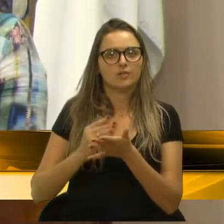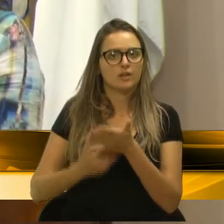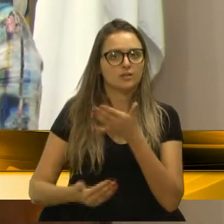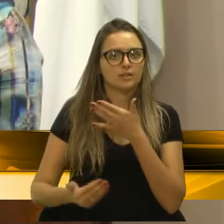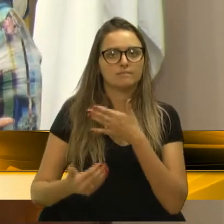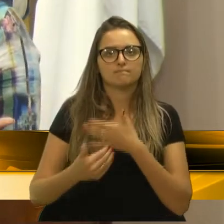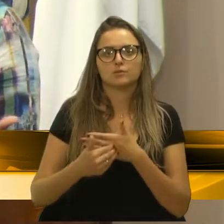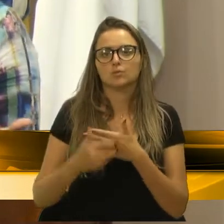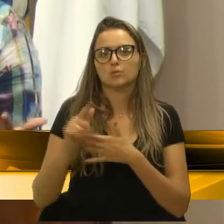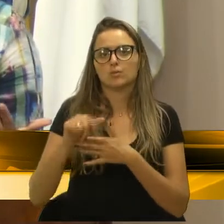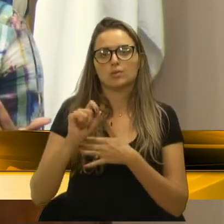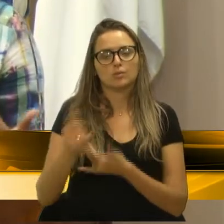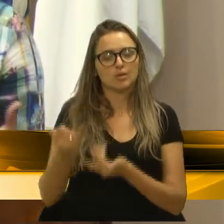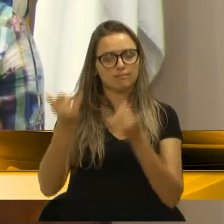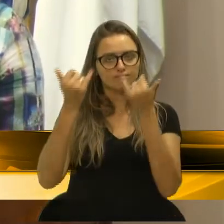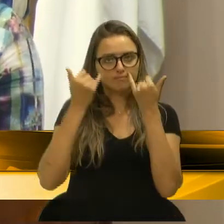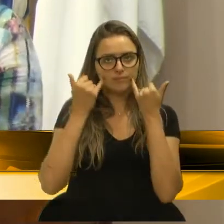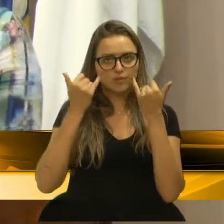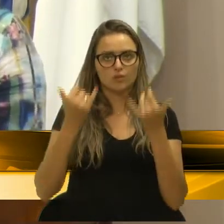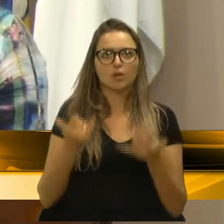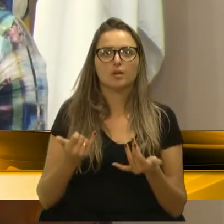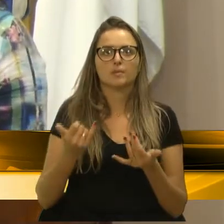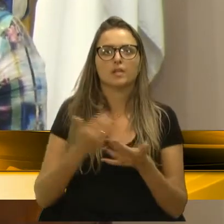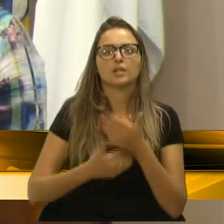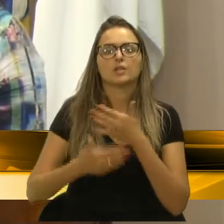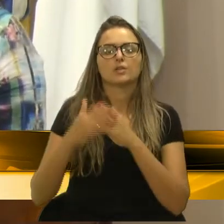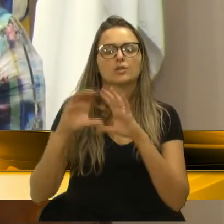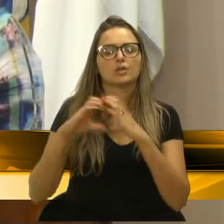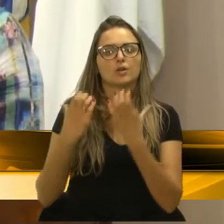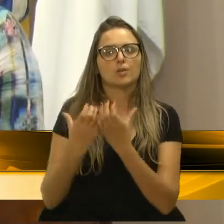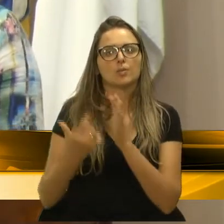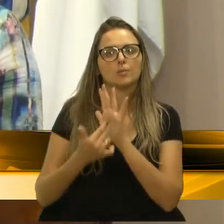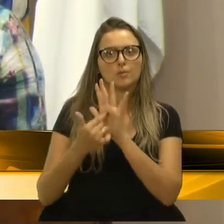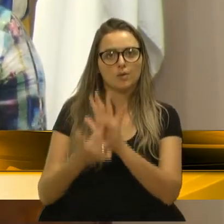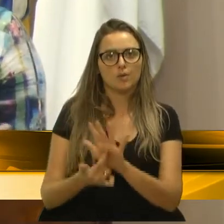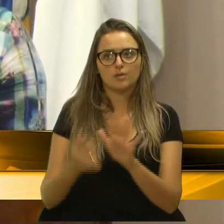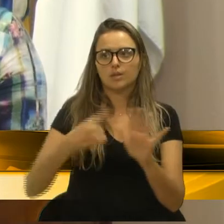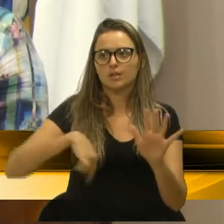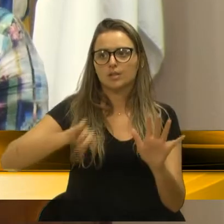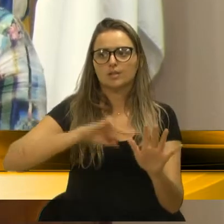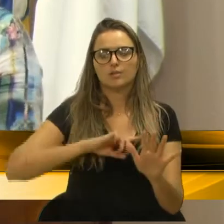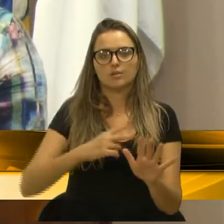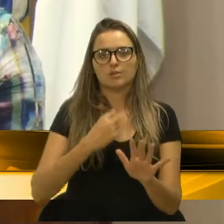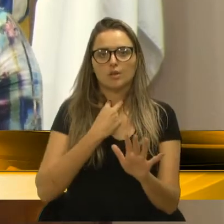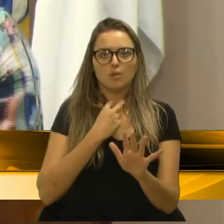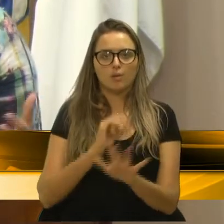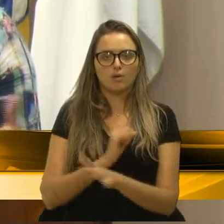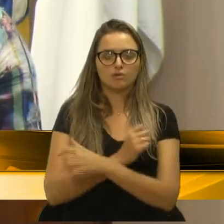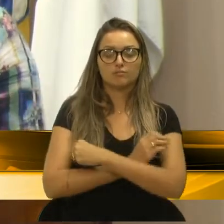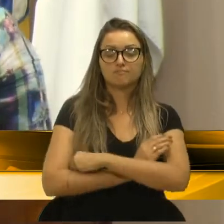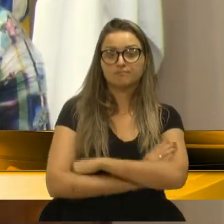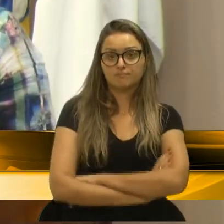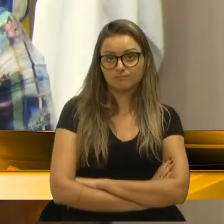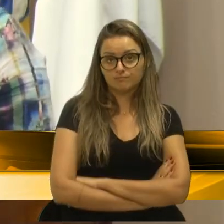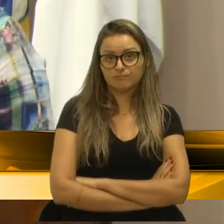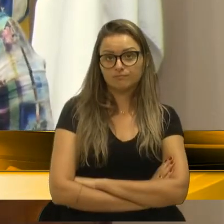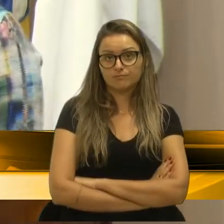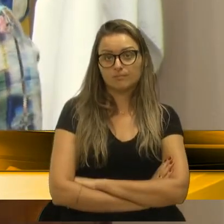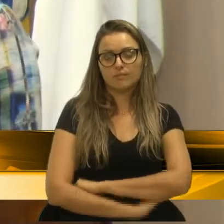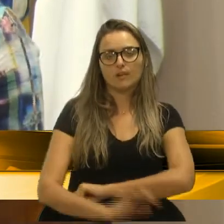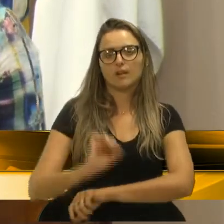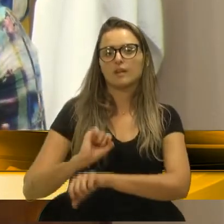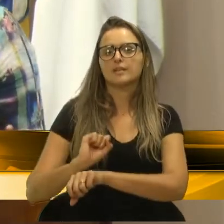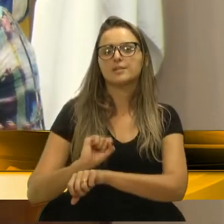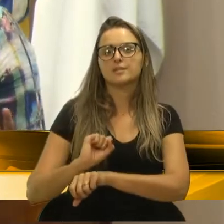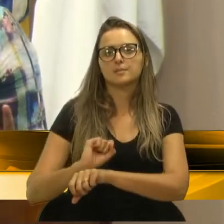isso que está vindo da nossa comunidade. E aí a gente não pode simplesmente cruzar os braços e ficar esperando.